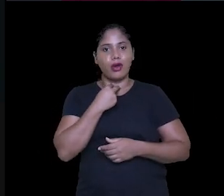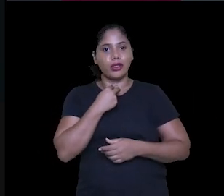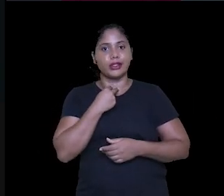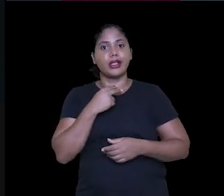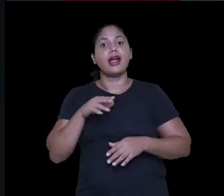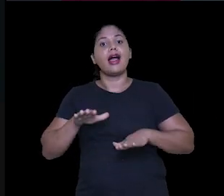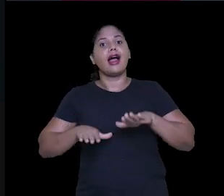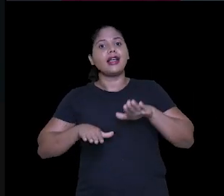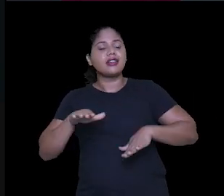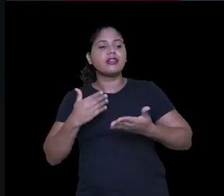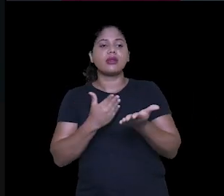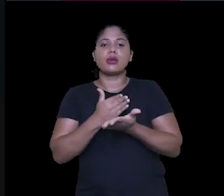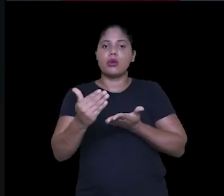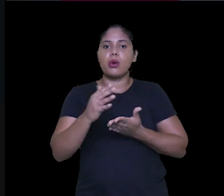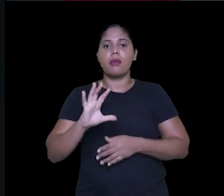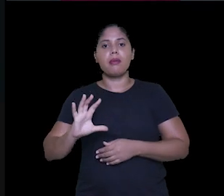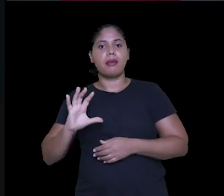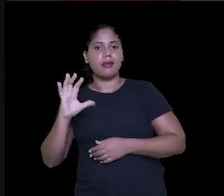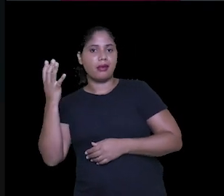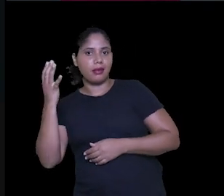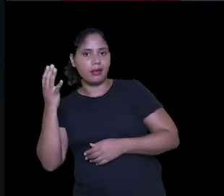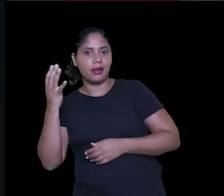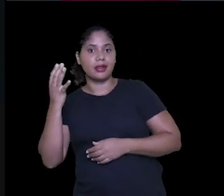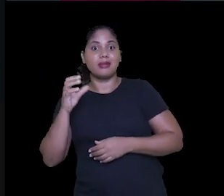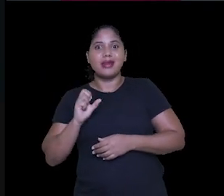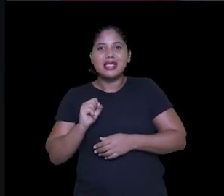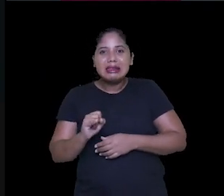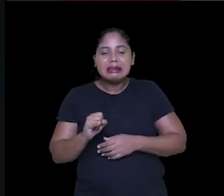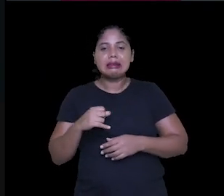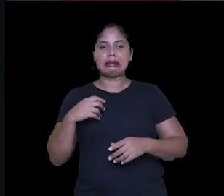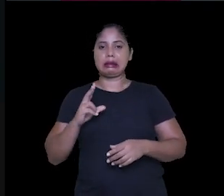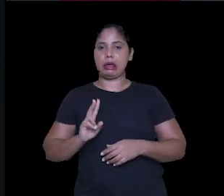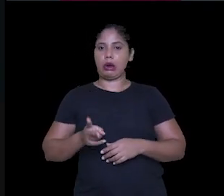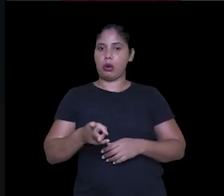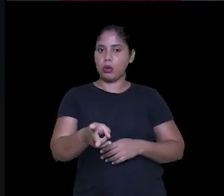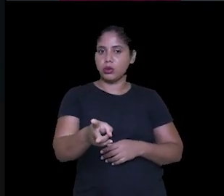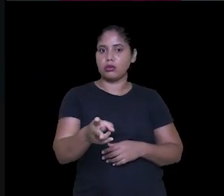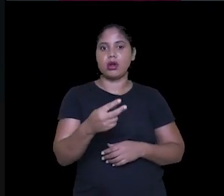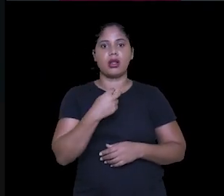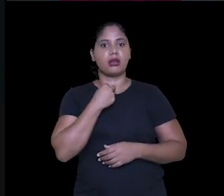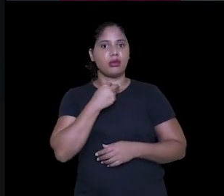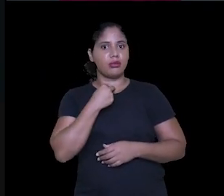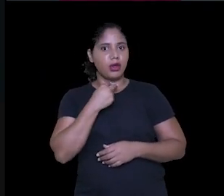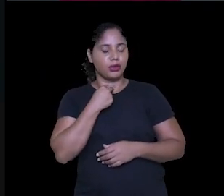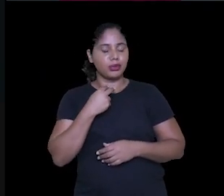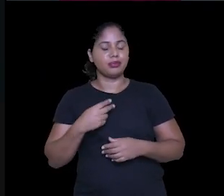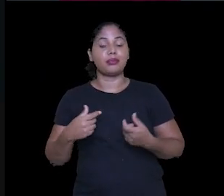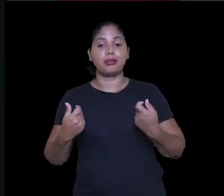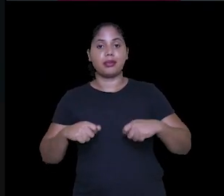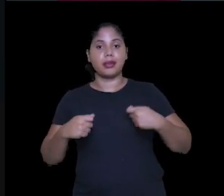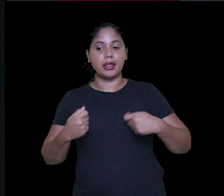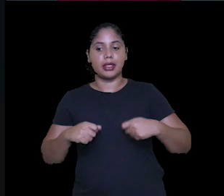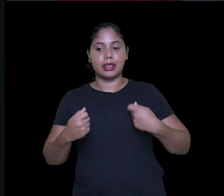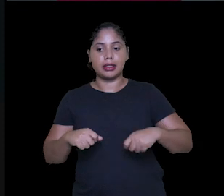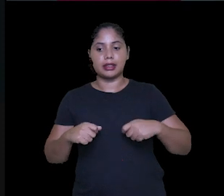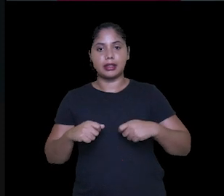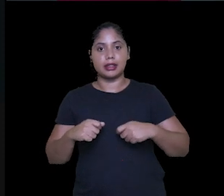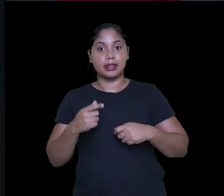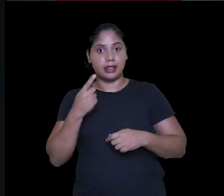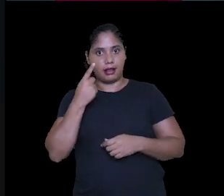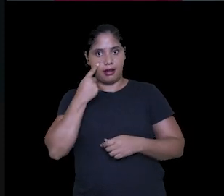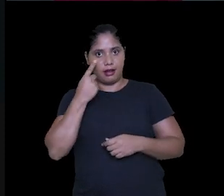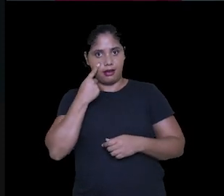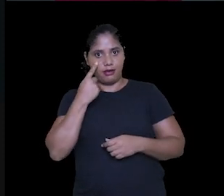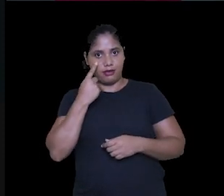preparando quando chega o puerpério, do que essas informações virem todas de uma vez só durante o puerpério.